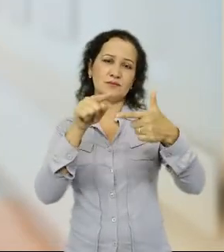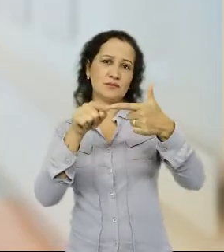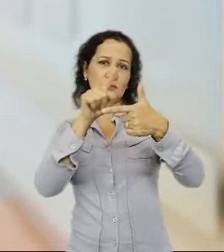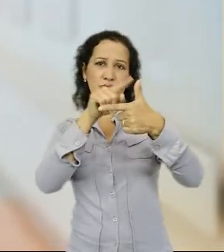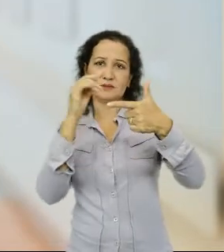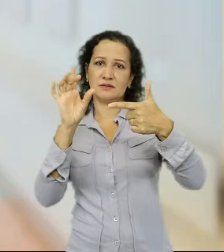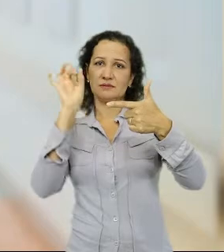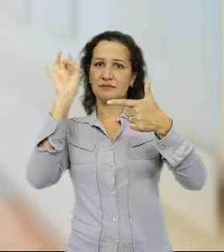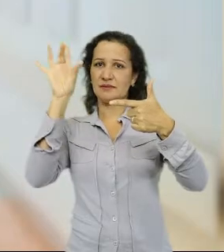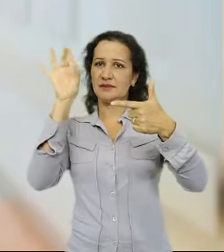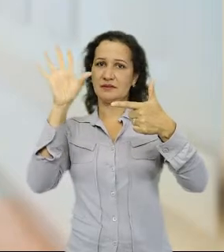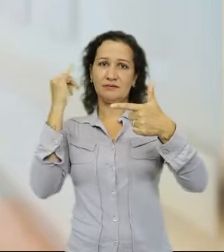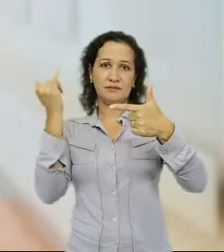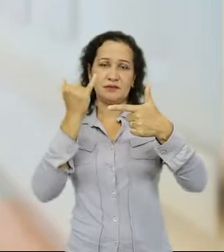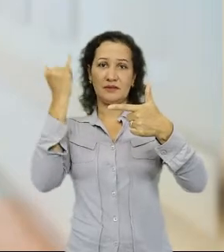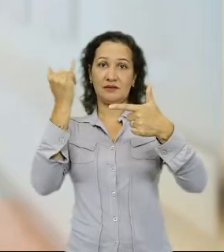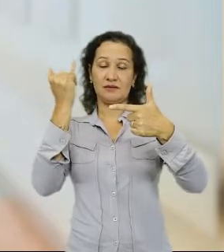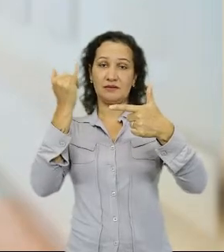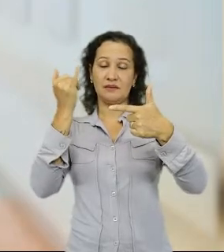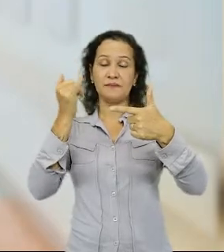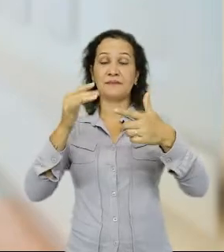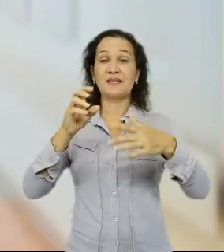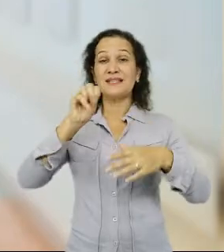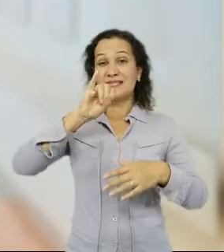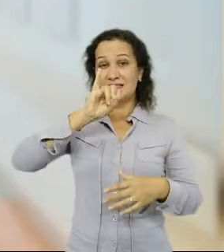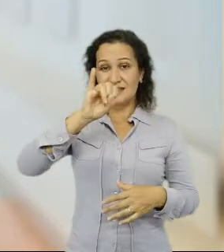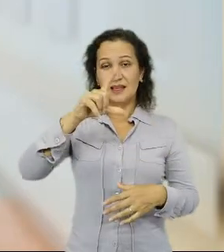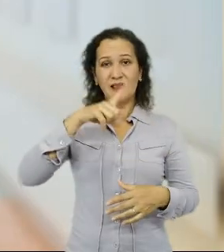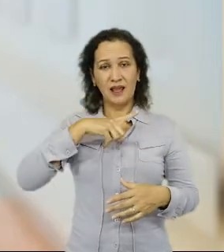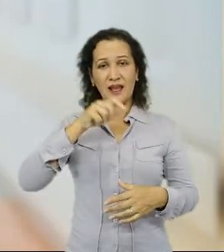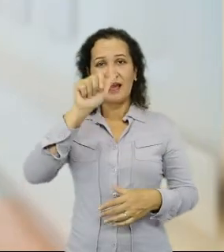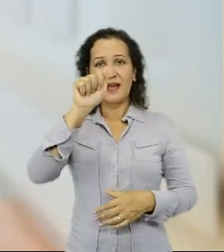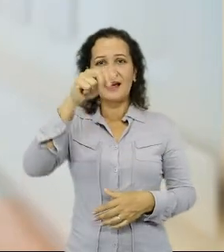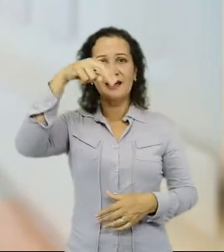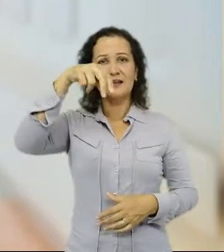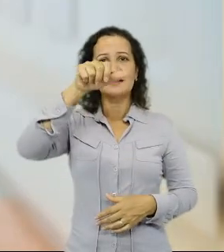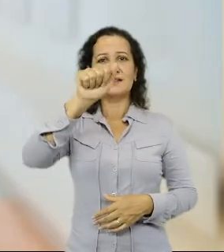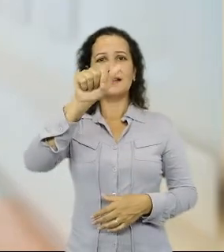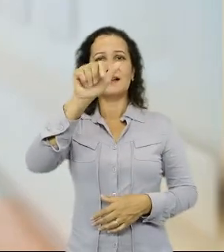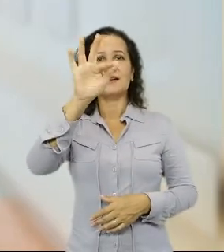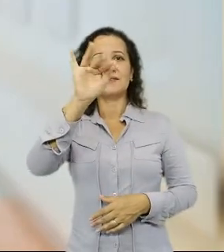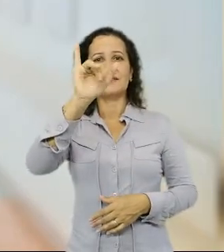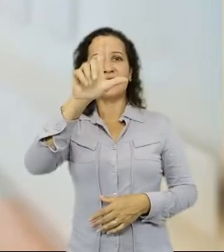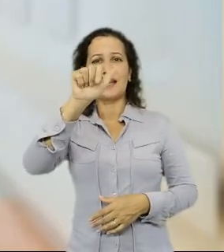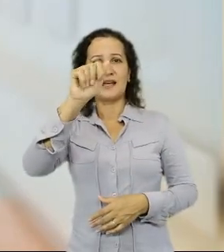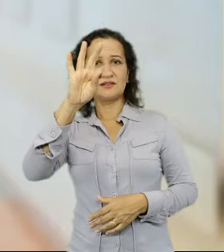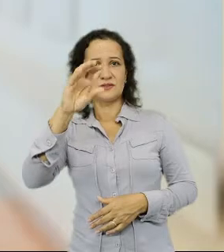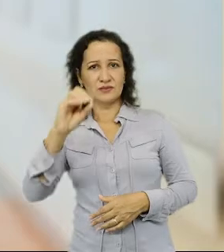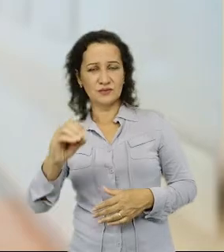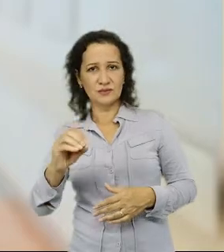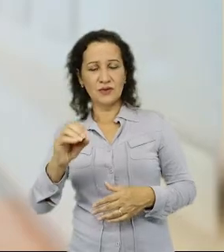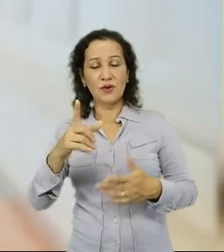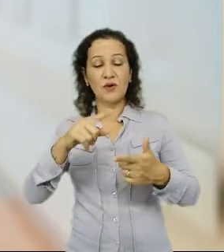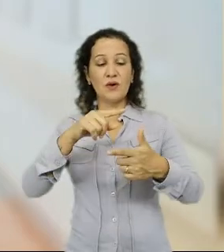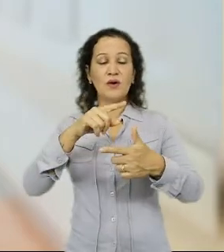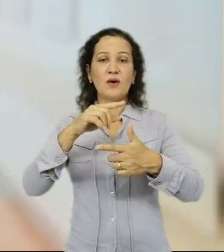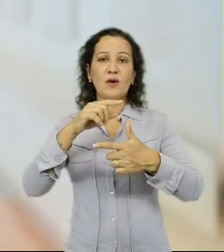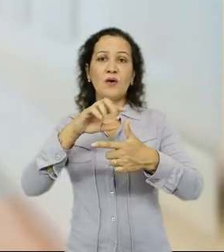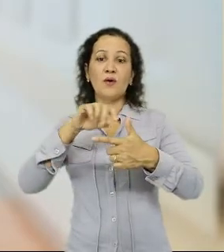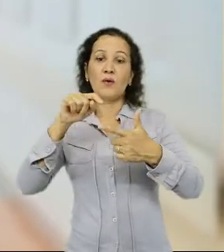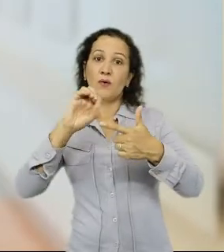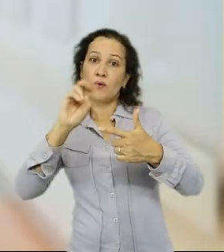muito importantes. Logo, se o usuário apresentou alguma reação à dose anterior, isso é caracterizado como